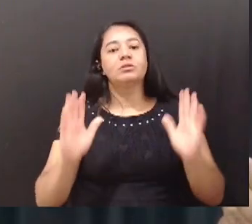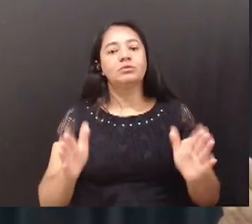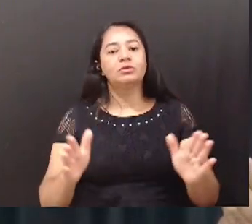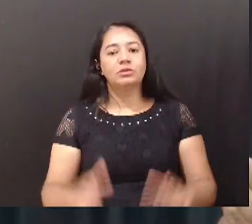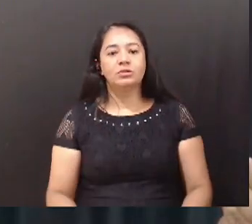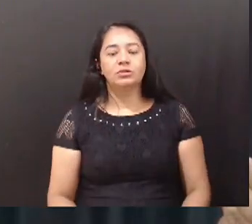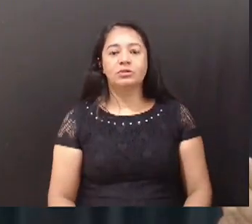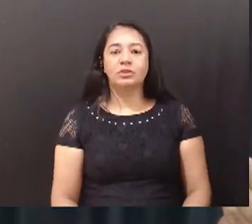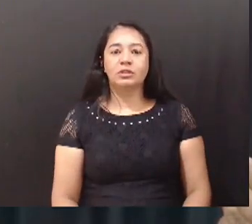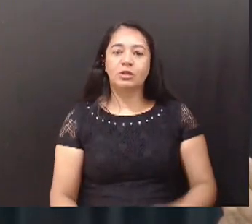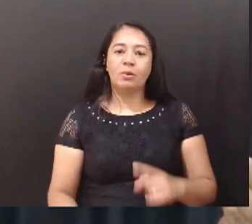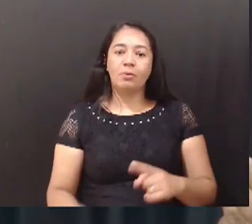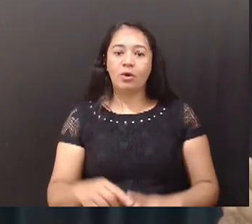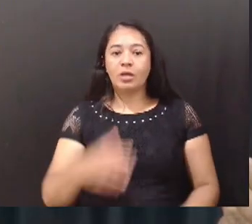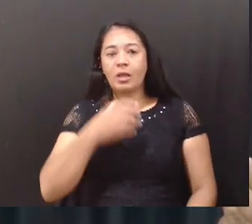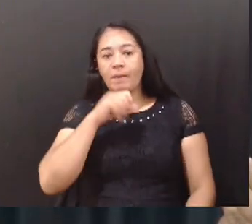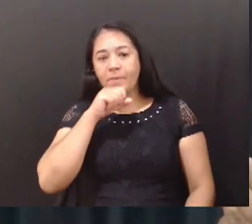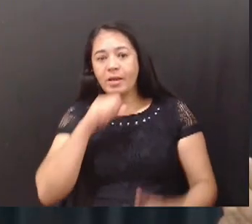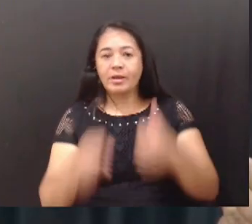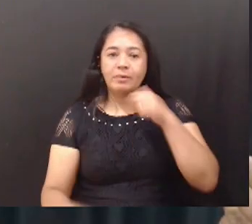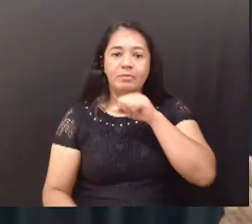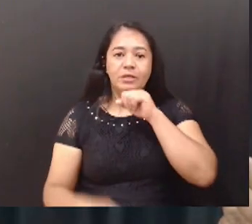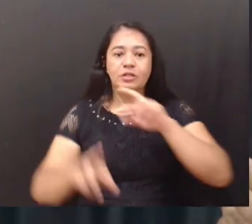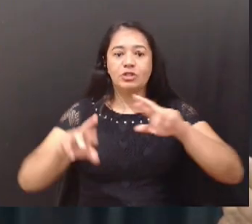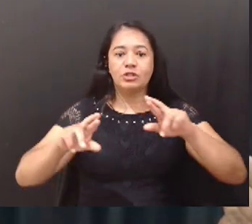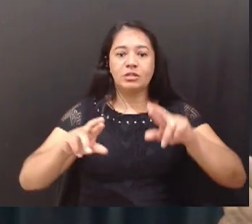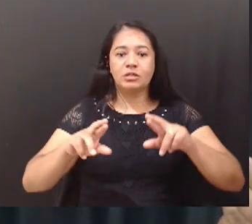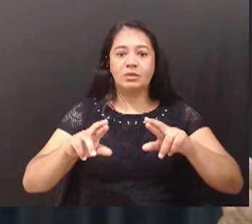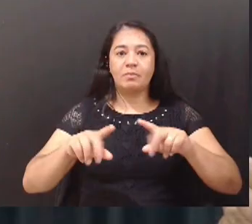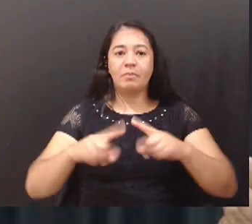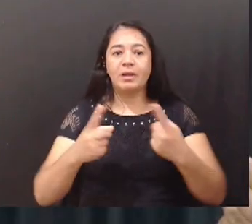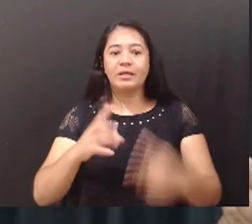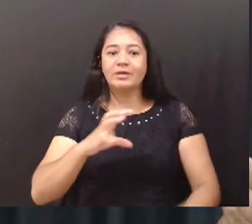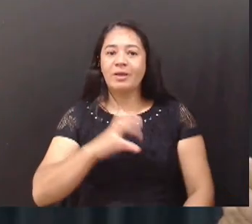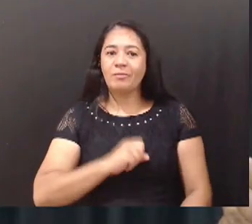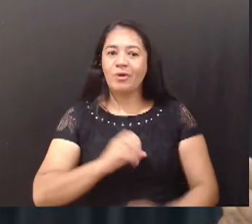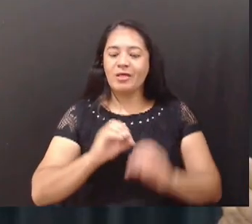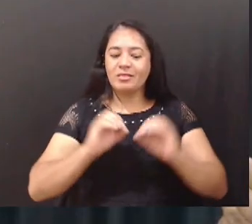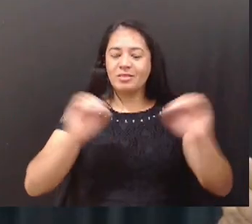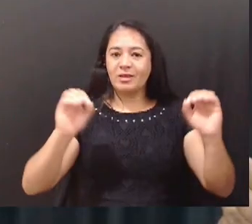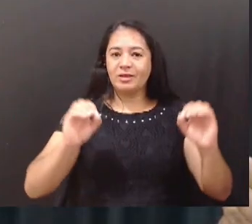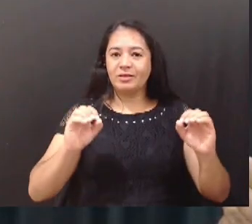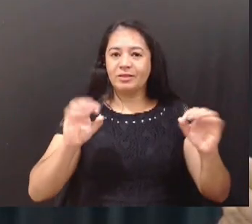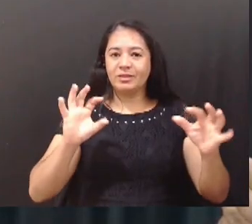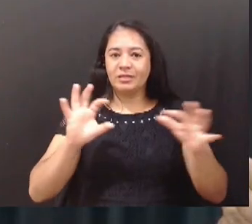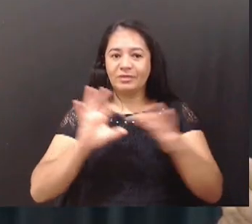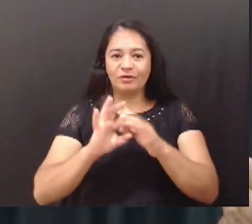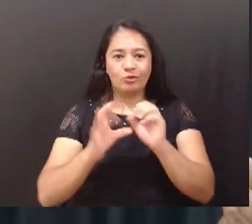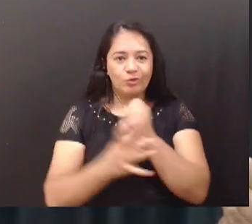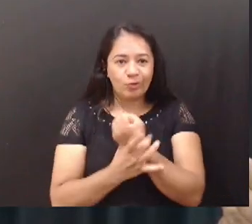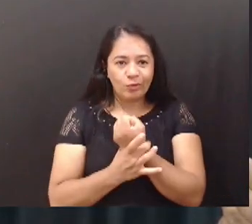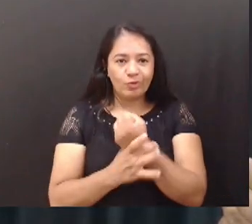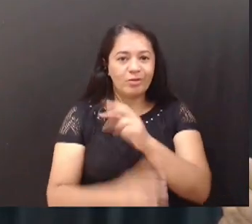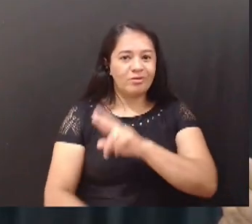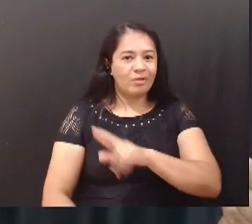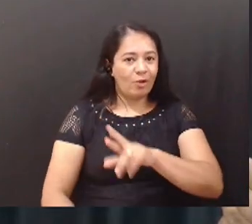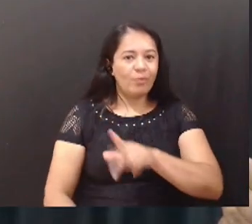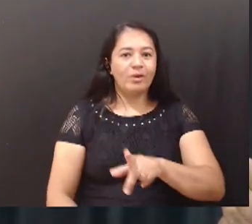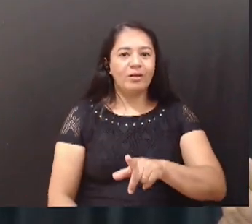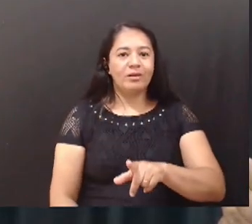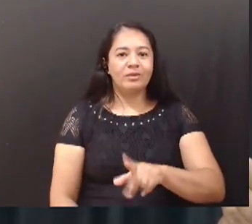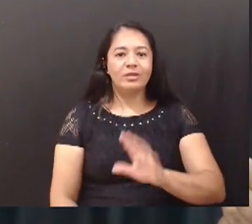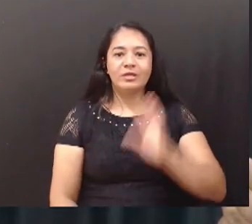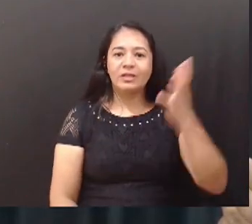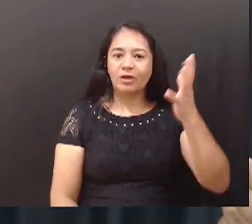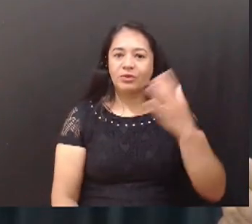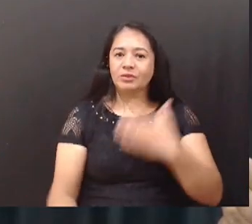maternidades e paternidades sem amor. Sim. Então não é vínculo seguro. E aparece muito na clínica